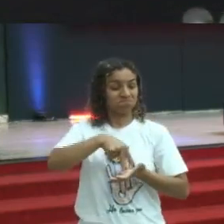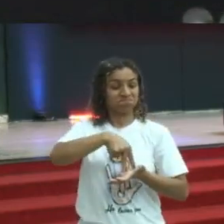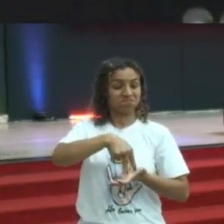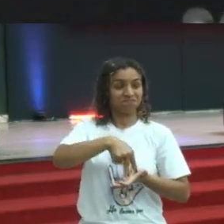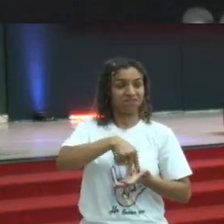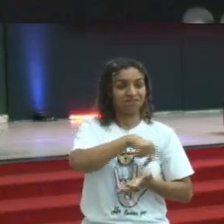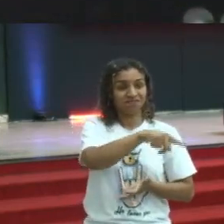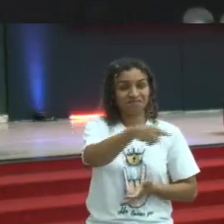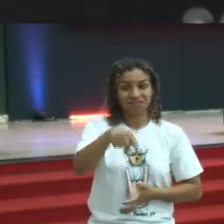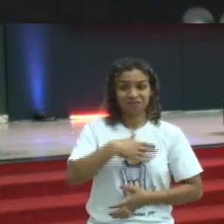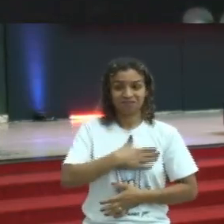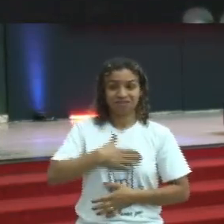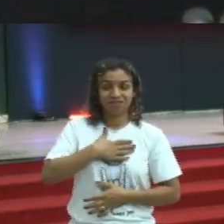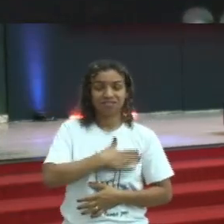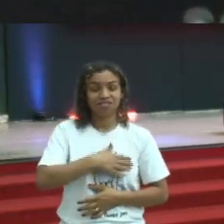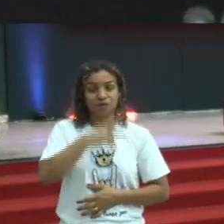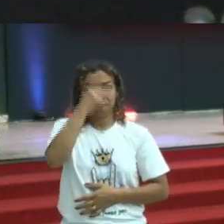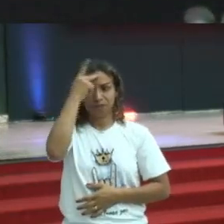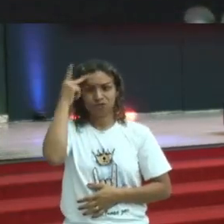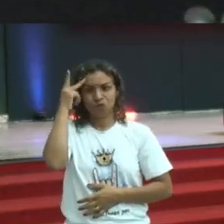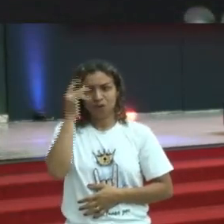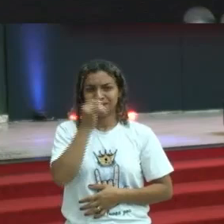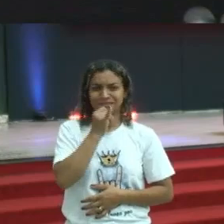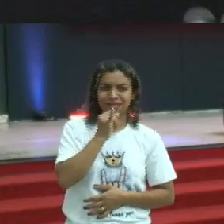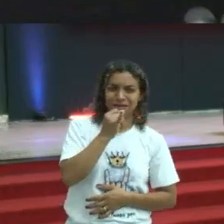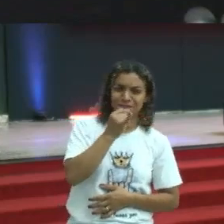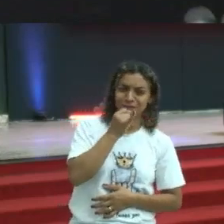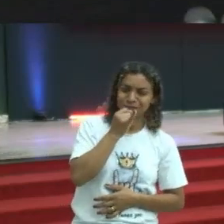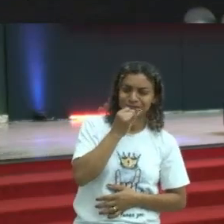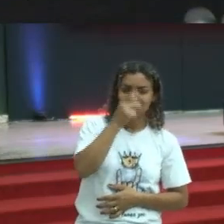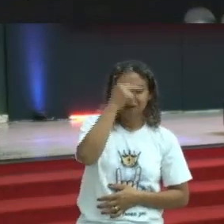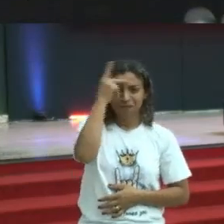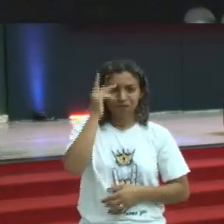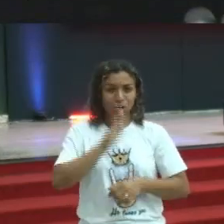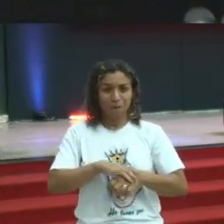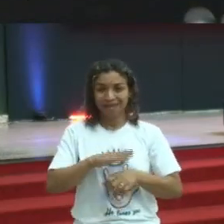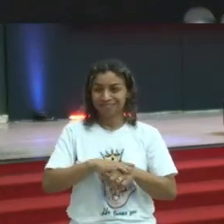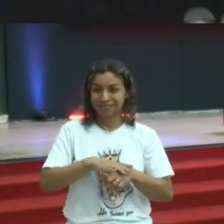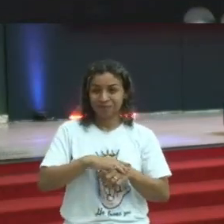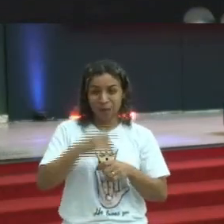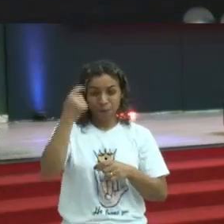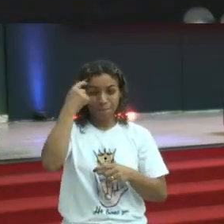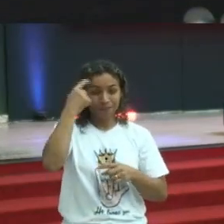Você gostaria de ser uma pessoa, por exemplo, mais otimista?